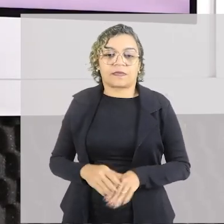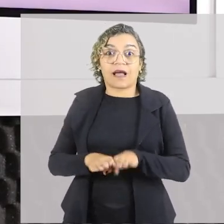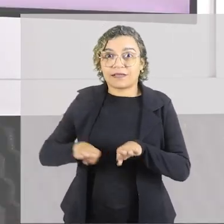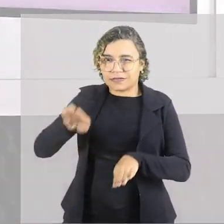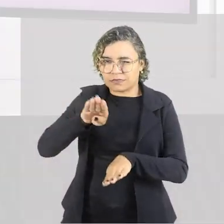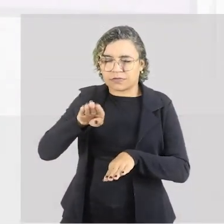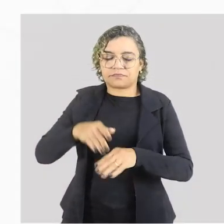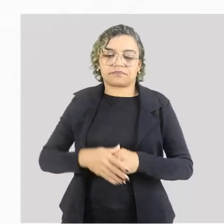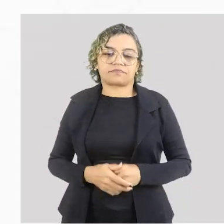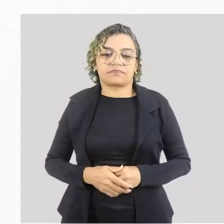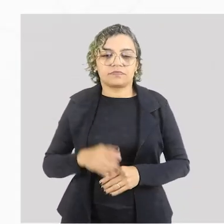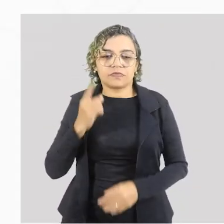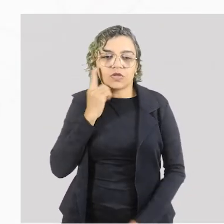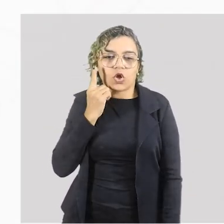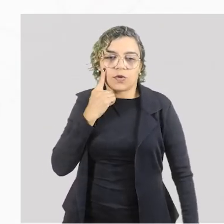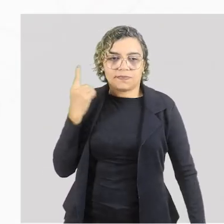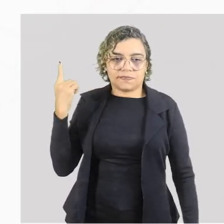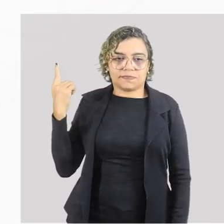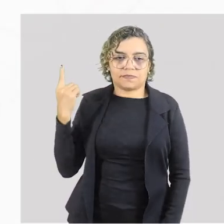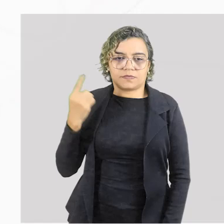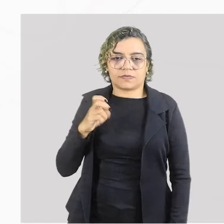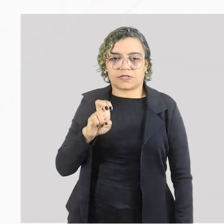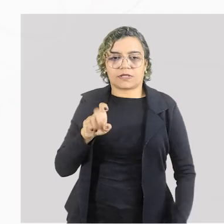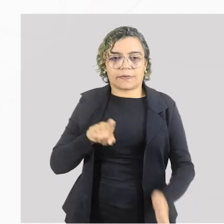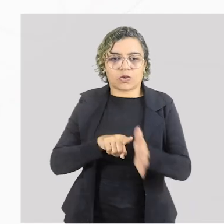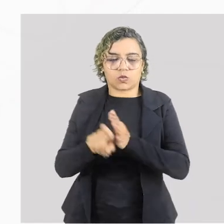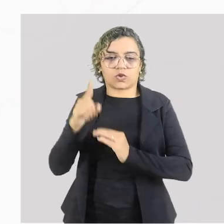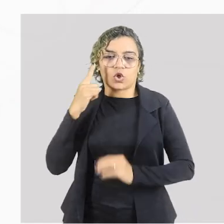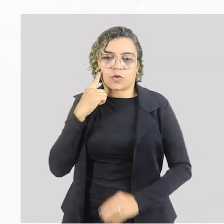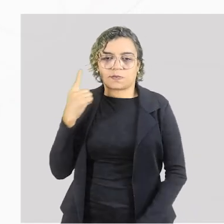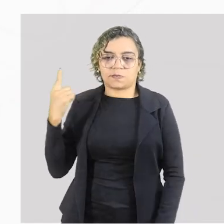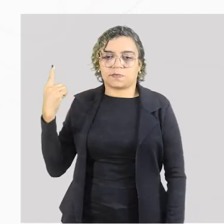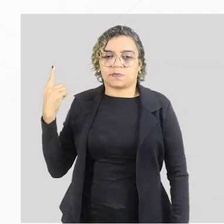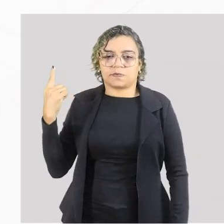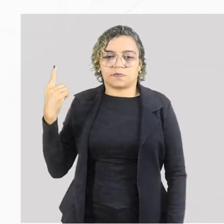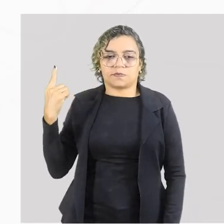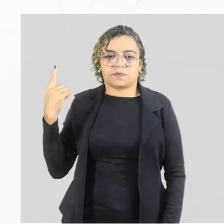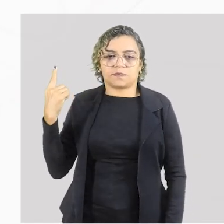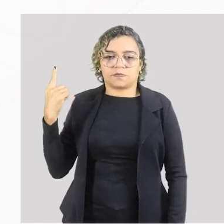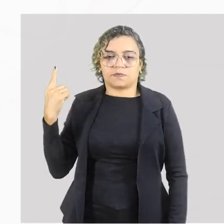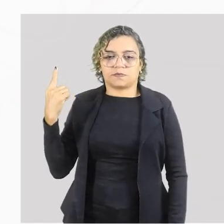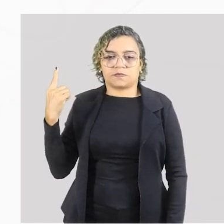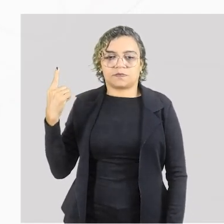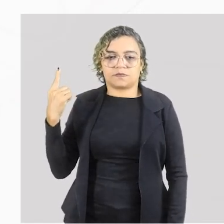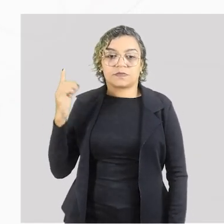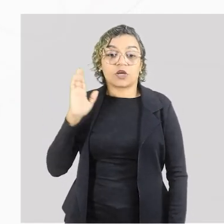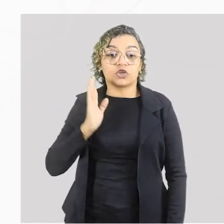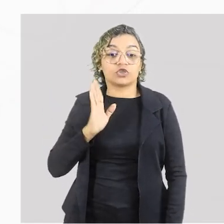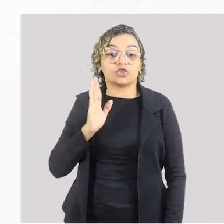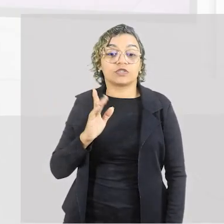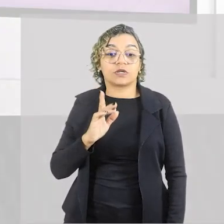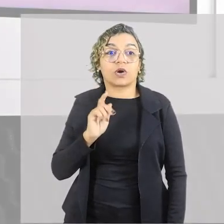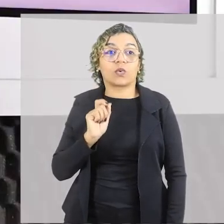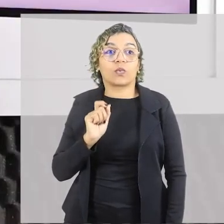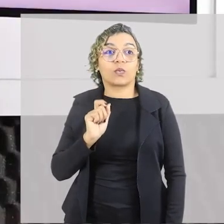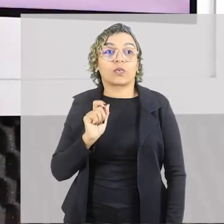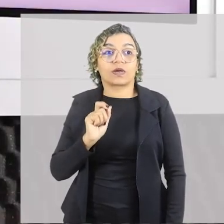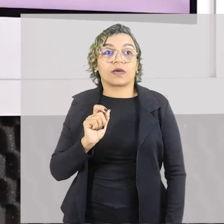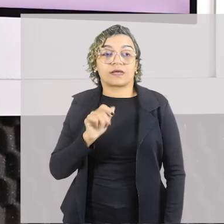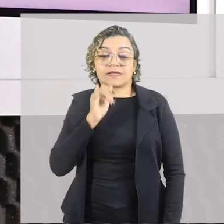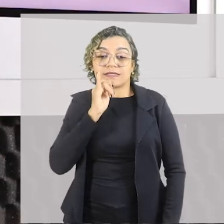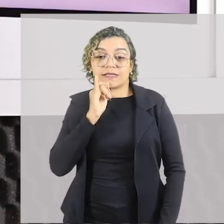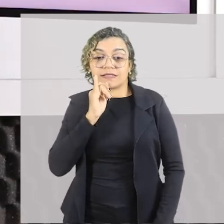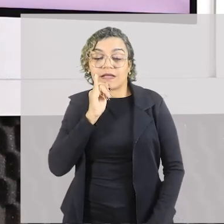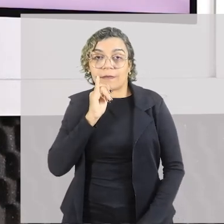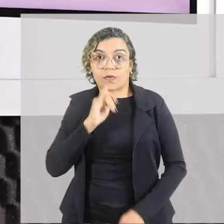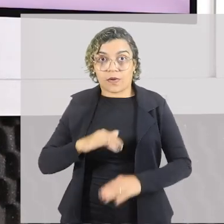A análise da figura acima, que representa o gráfico da pressão de vapor versus a temperatura para 3 líquidos. Já sei o quê? O que está mais acima é mais volátil, o ar